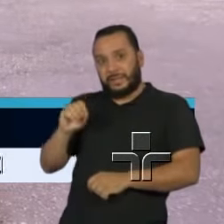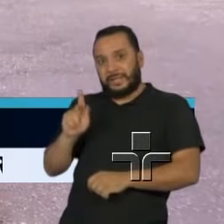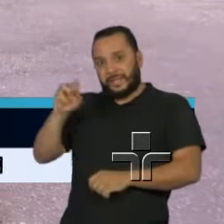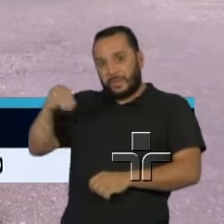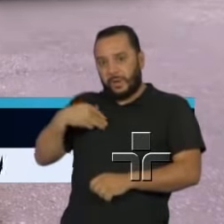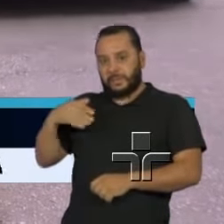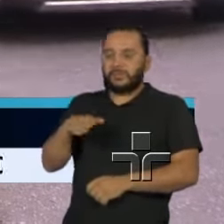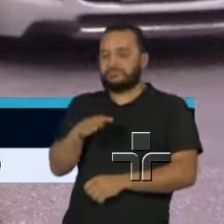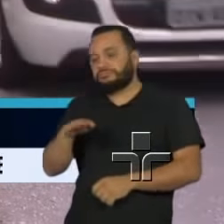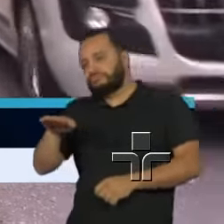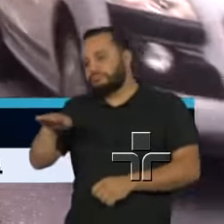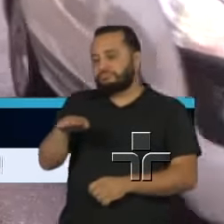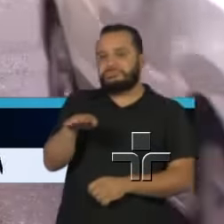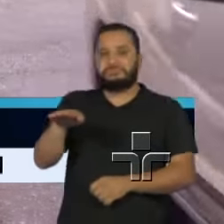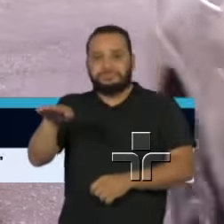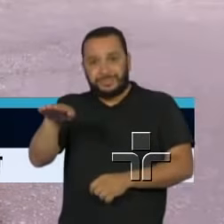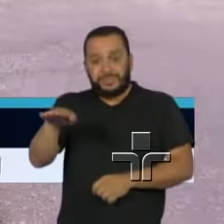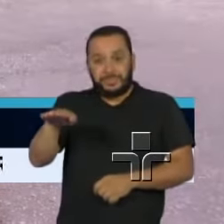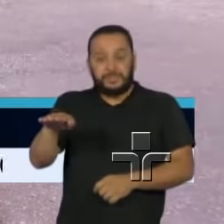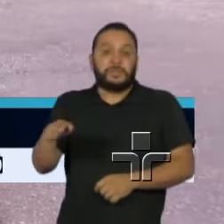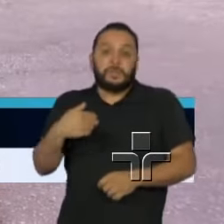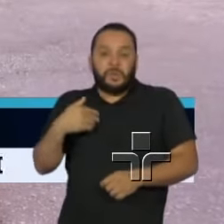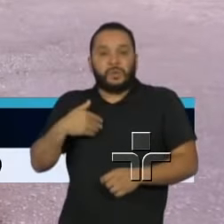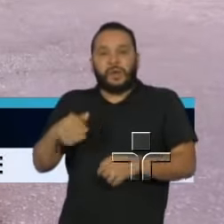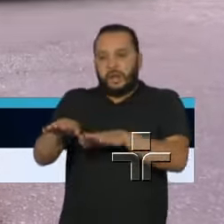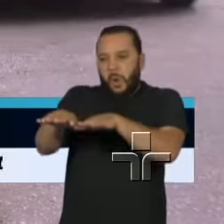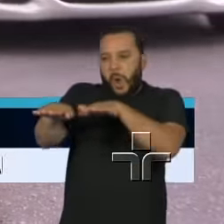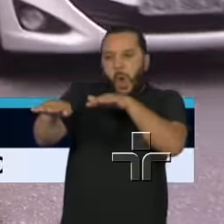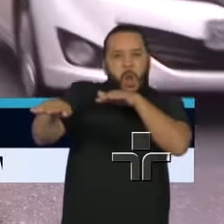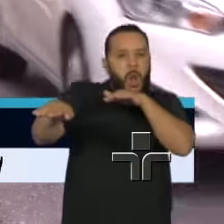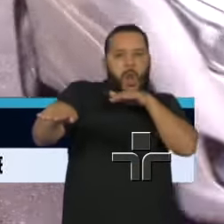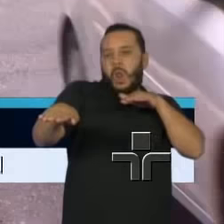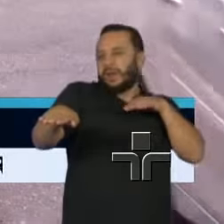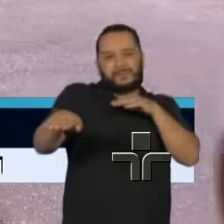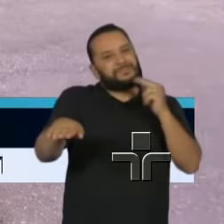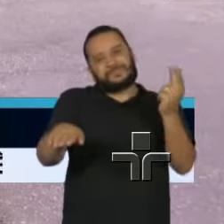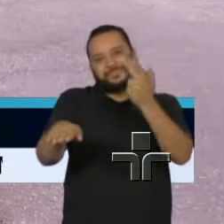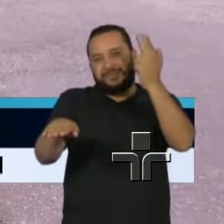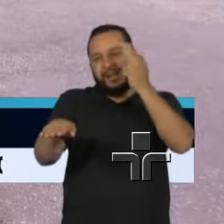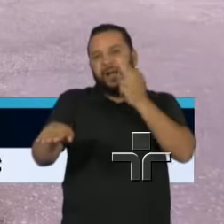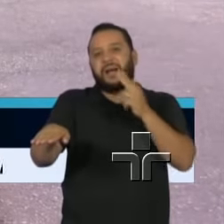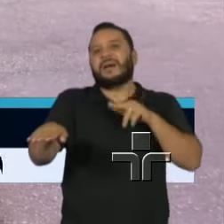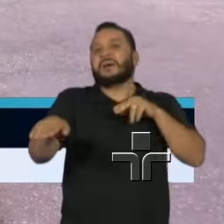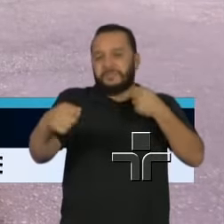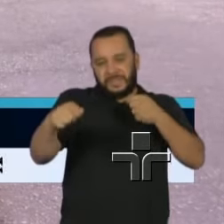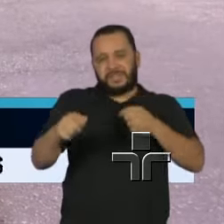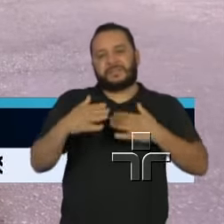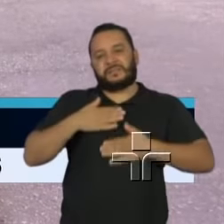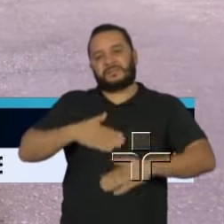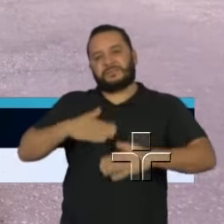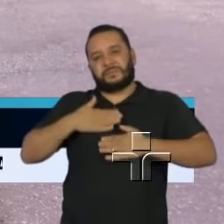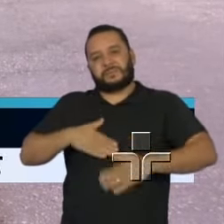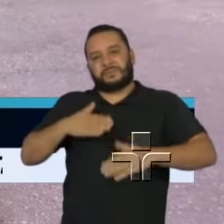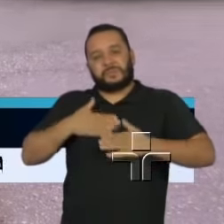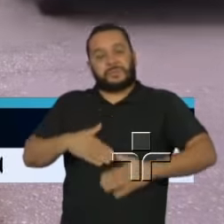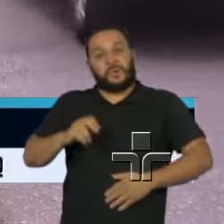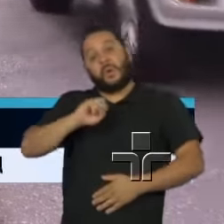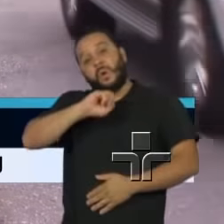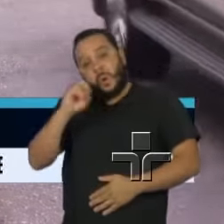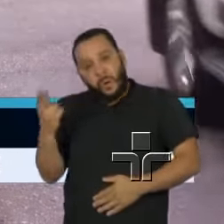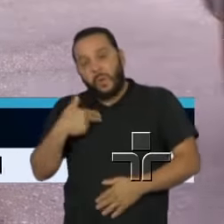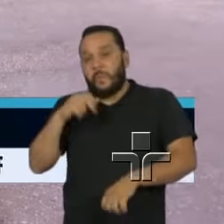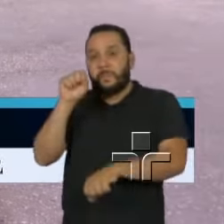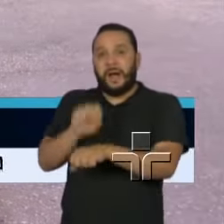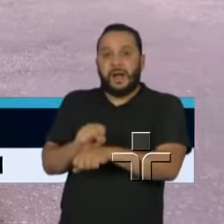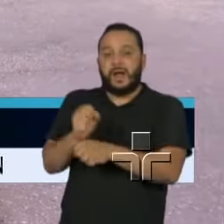Nos horários de pico, isso seria impossível. O congestionamento obrigaria a diminuir a velocidade ou até a